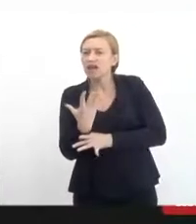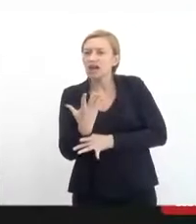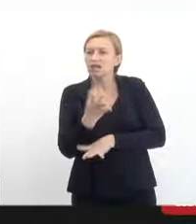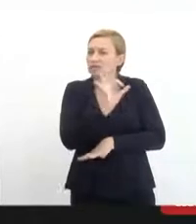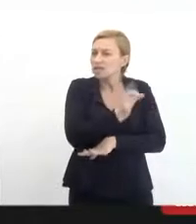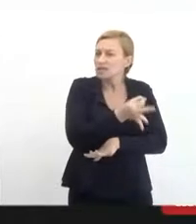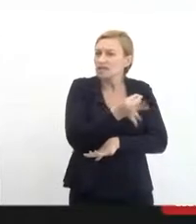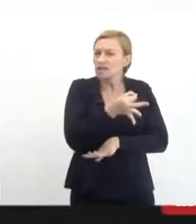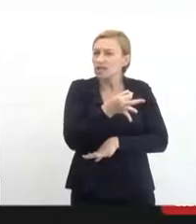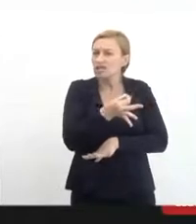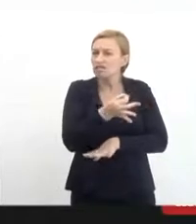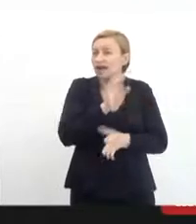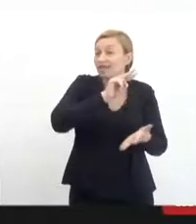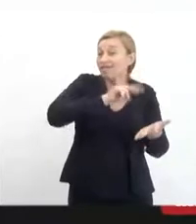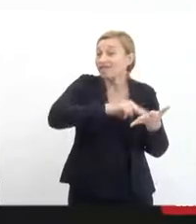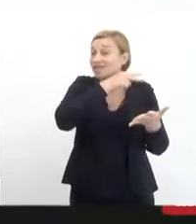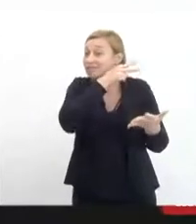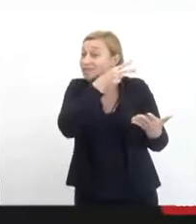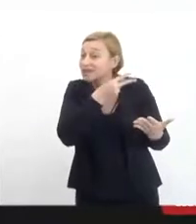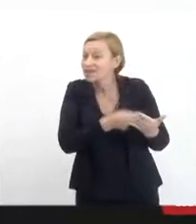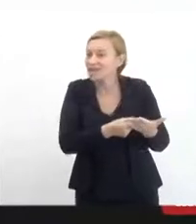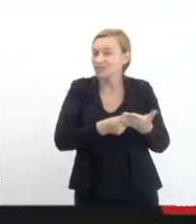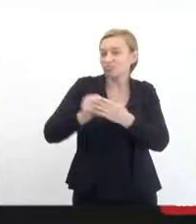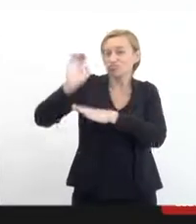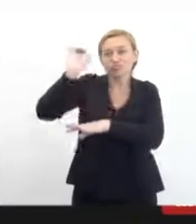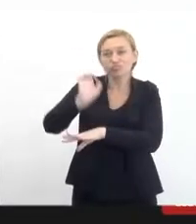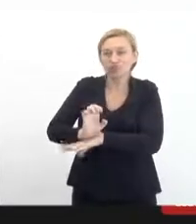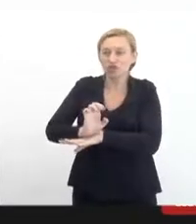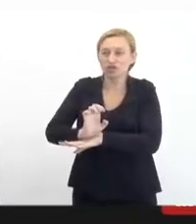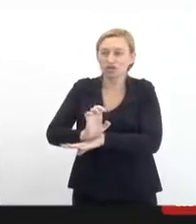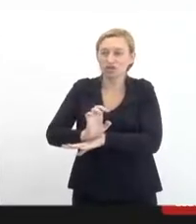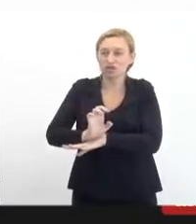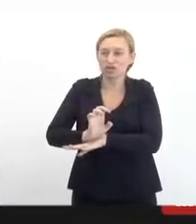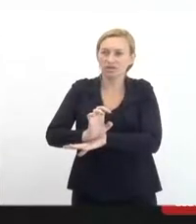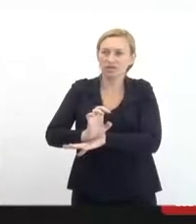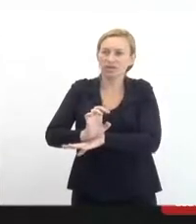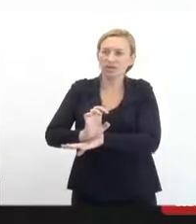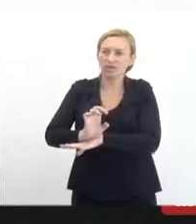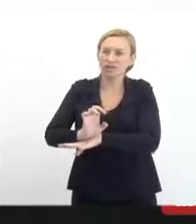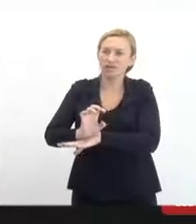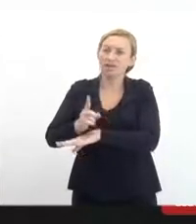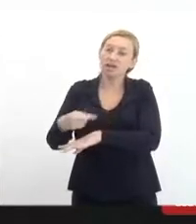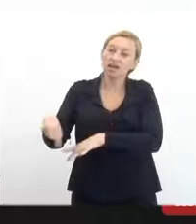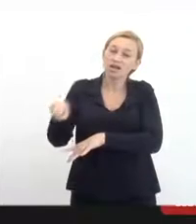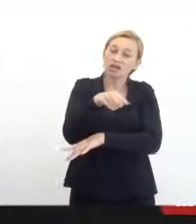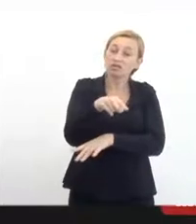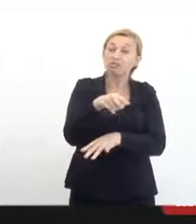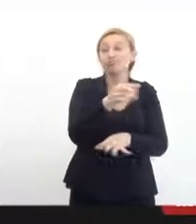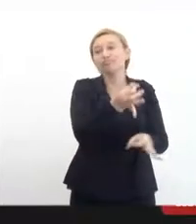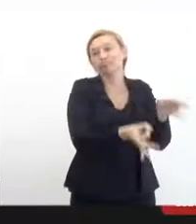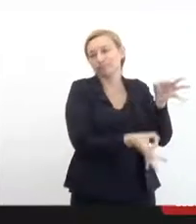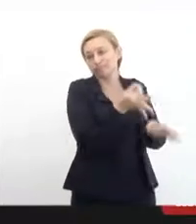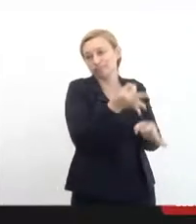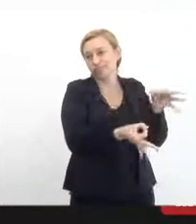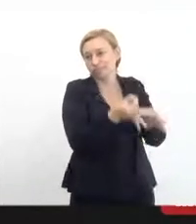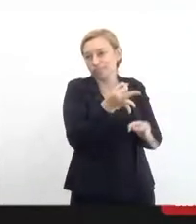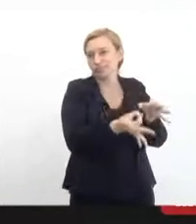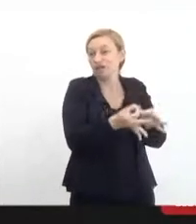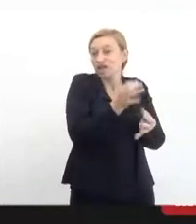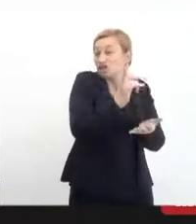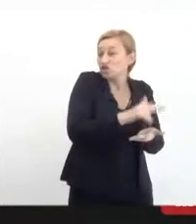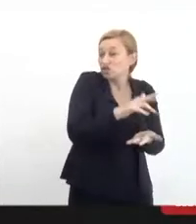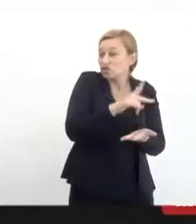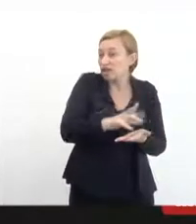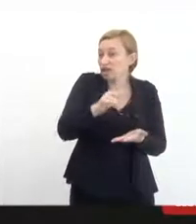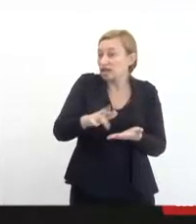fato da interpretação do Estado ficar sendo levado ao judiciário em diversos